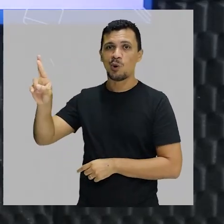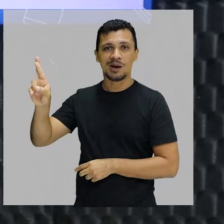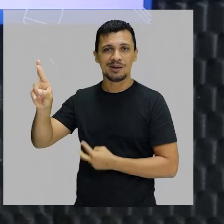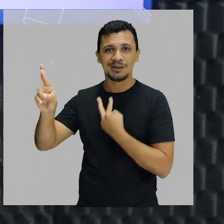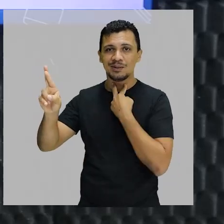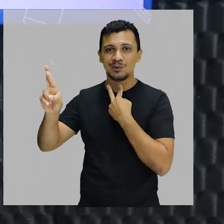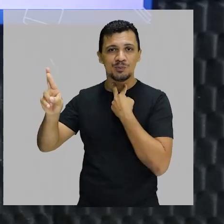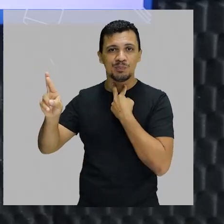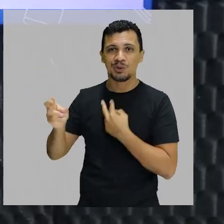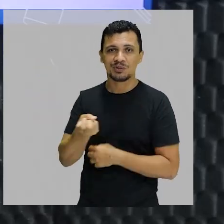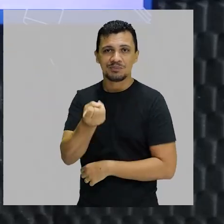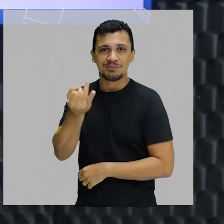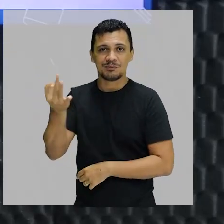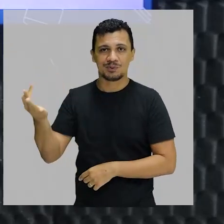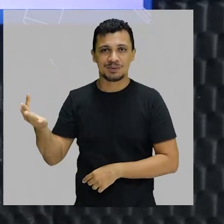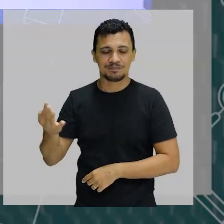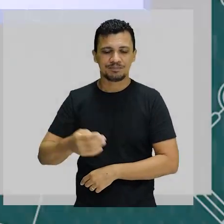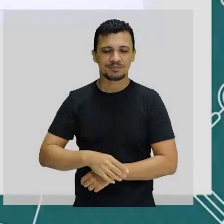que é bem amplo.